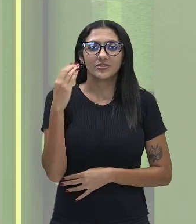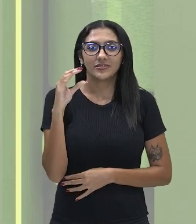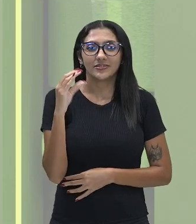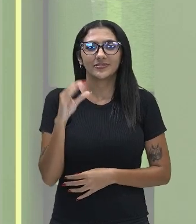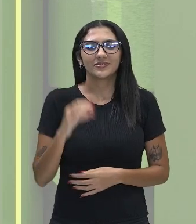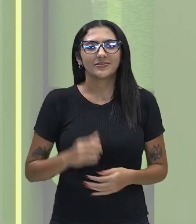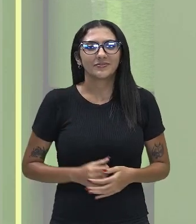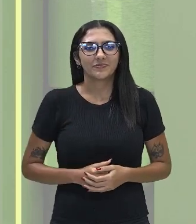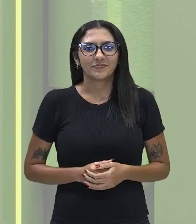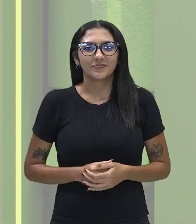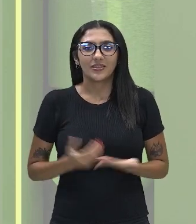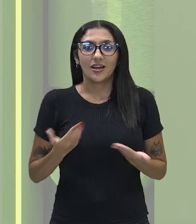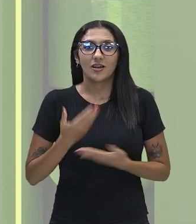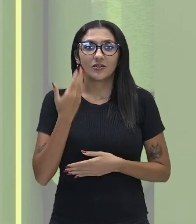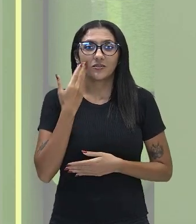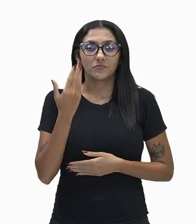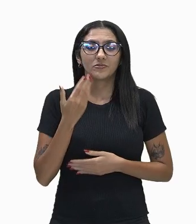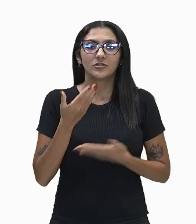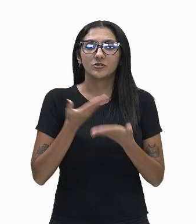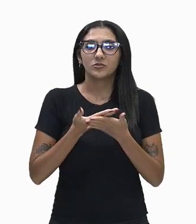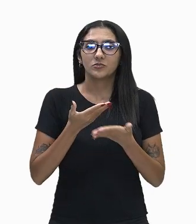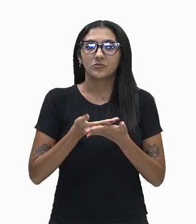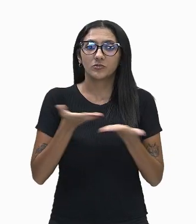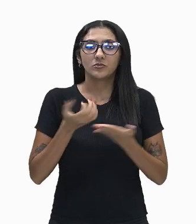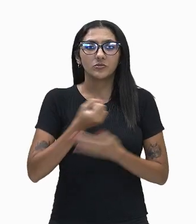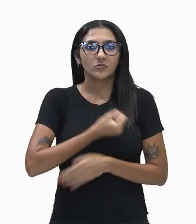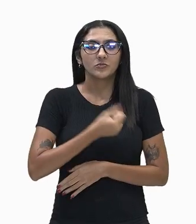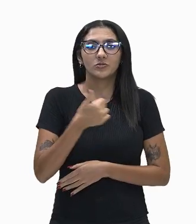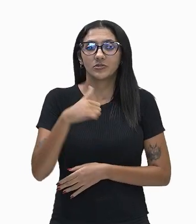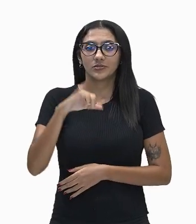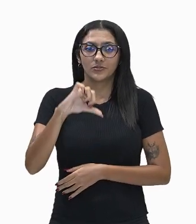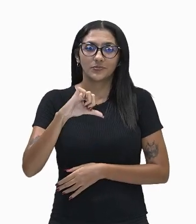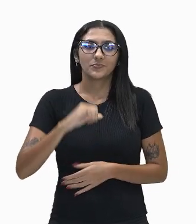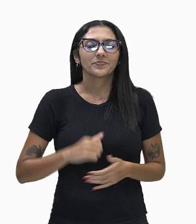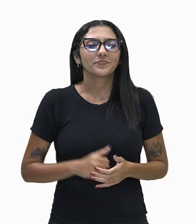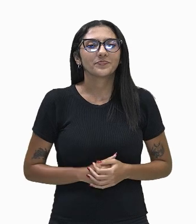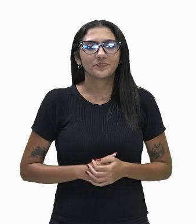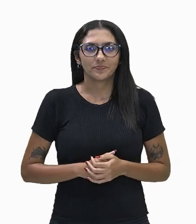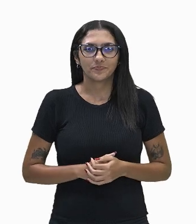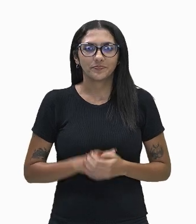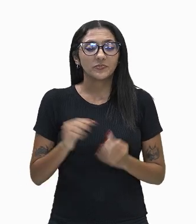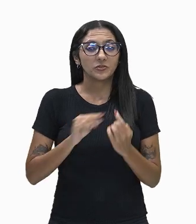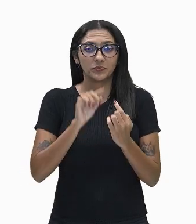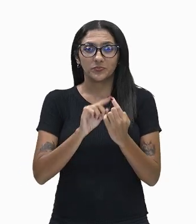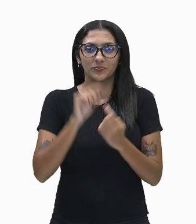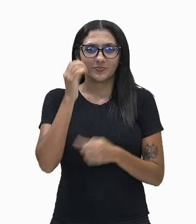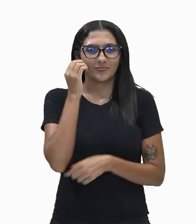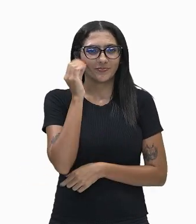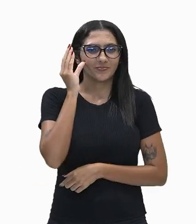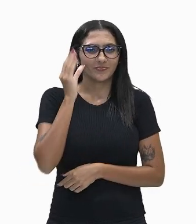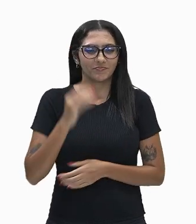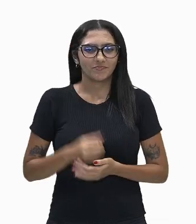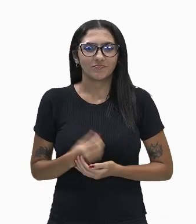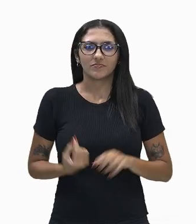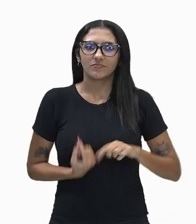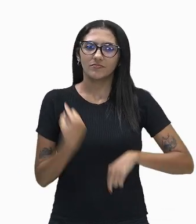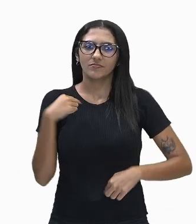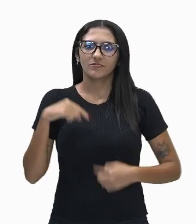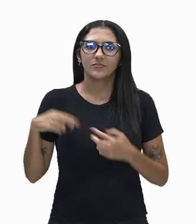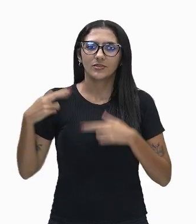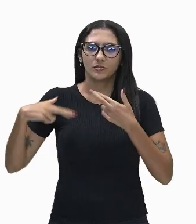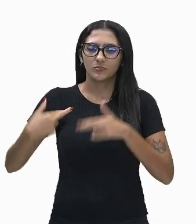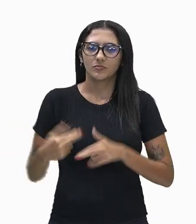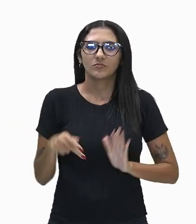Ciências. Vamos à nossa aula de número 19, com objeto de conhecimento, sistema